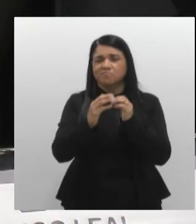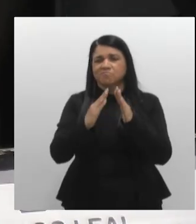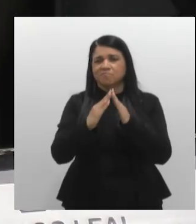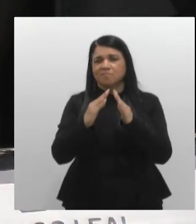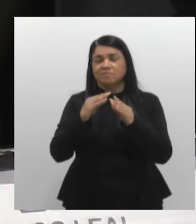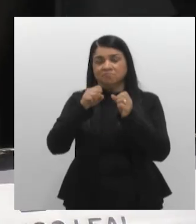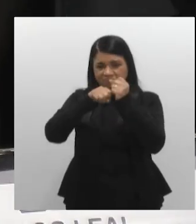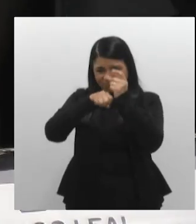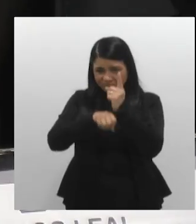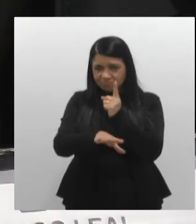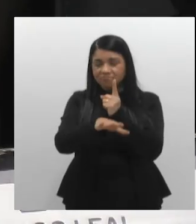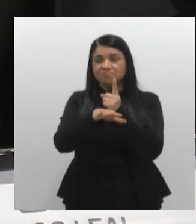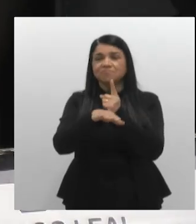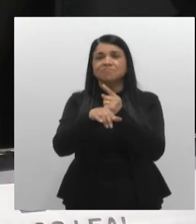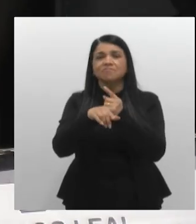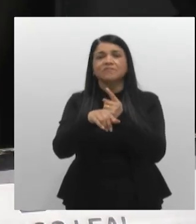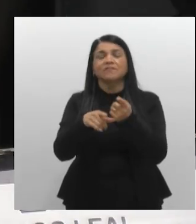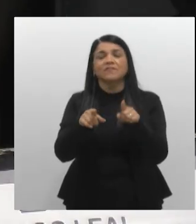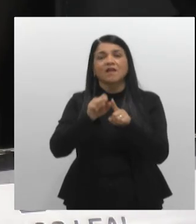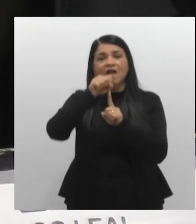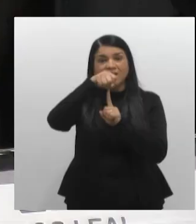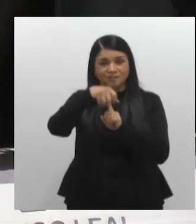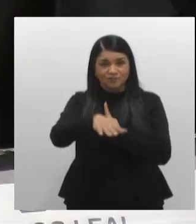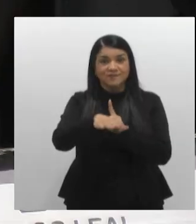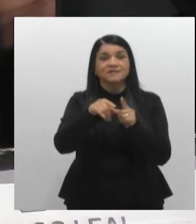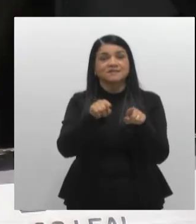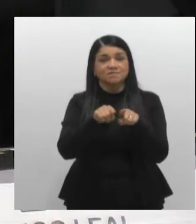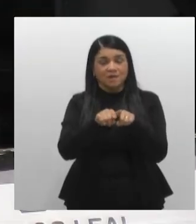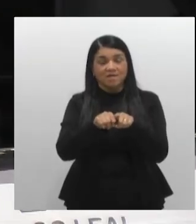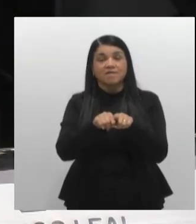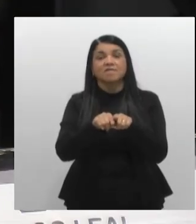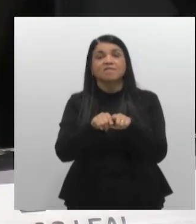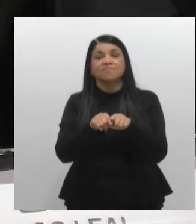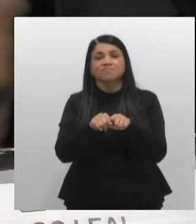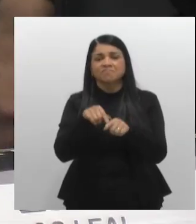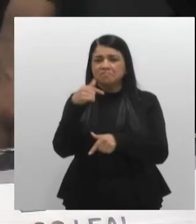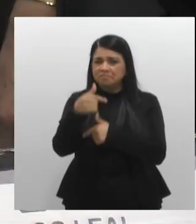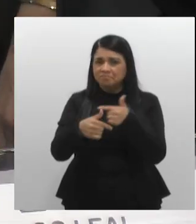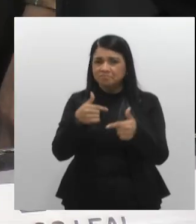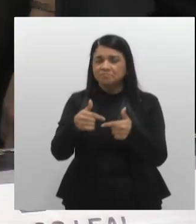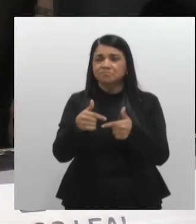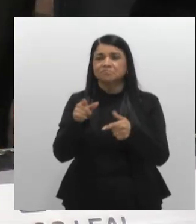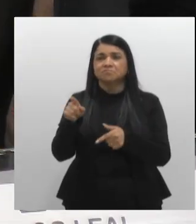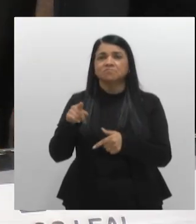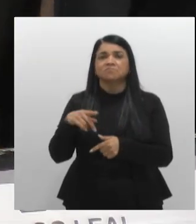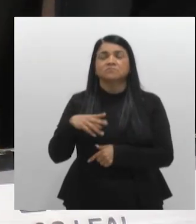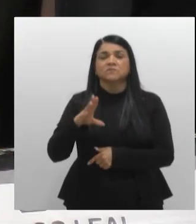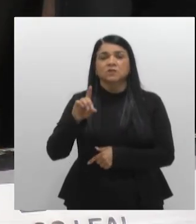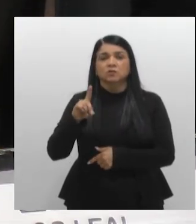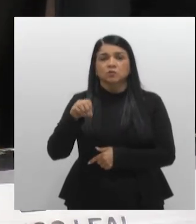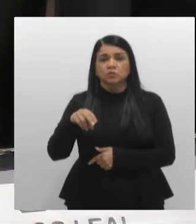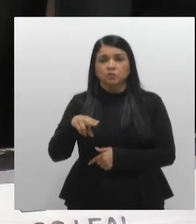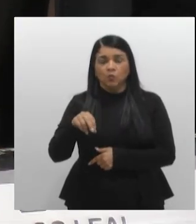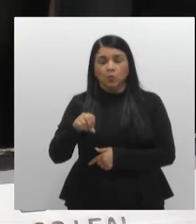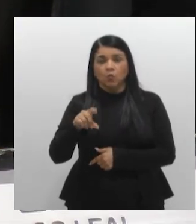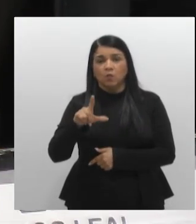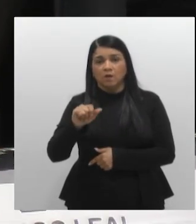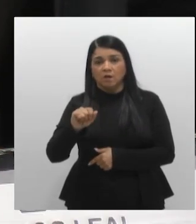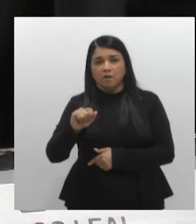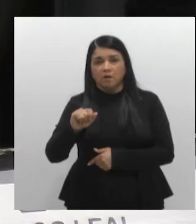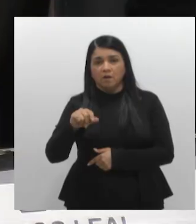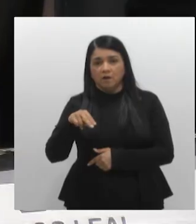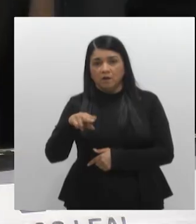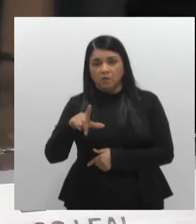trabalhos ainda em serviços a serem prestados. Dom Jansen, Padre Eduardo e Cônego Cláudio, minha queríssima